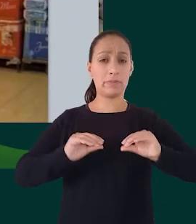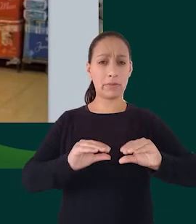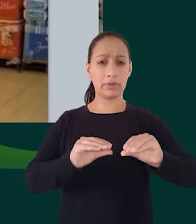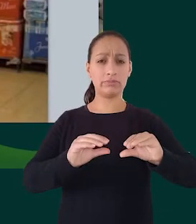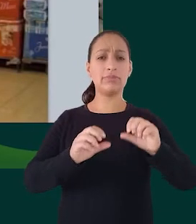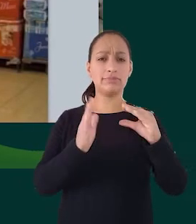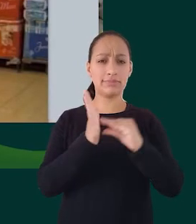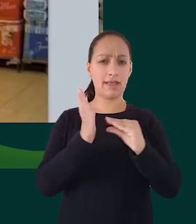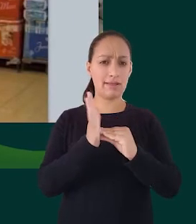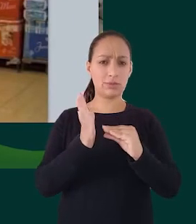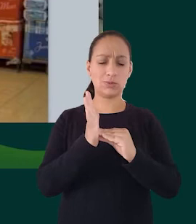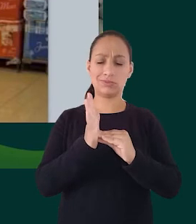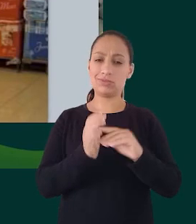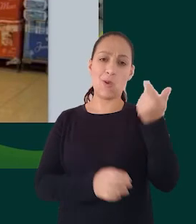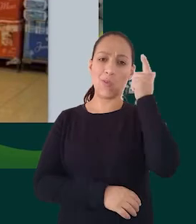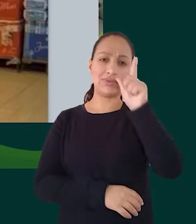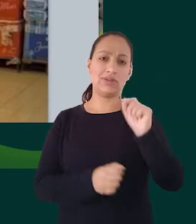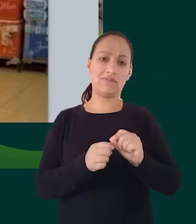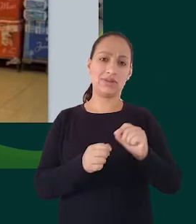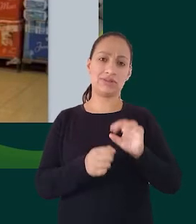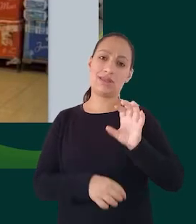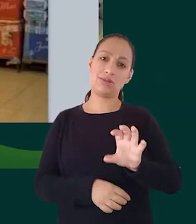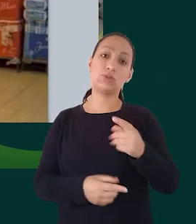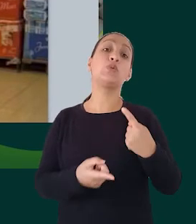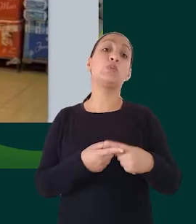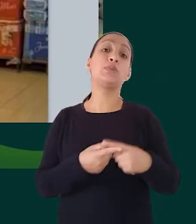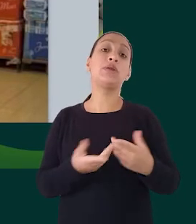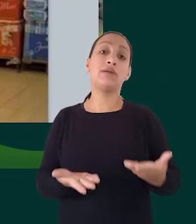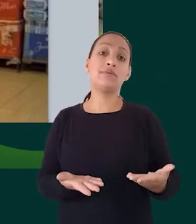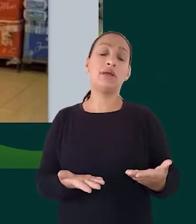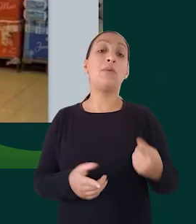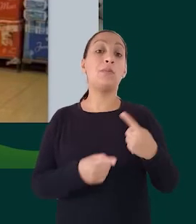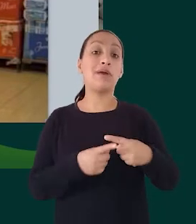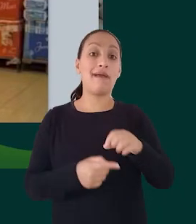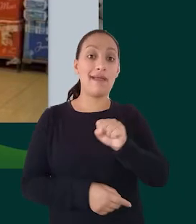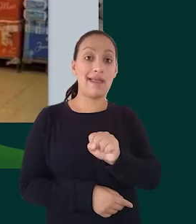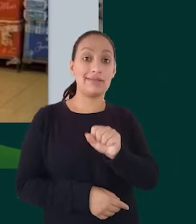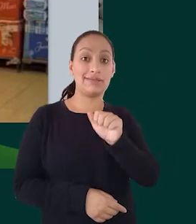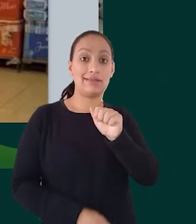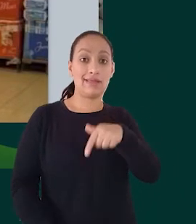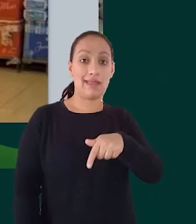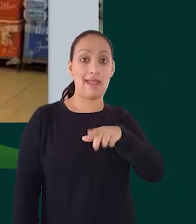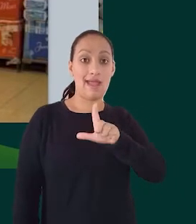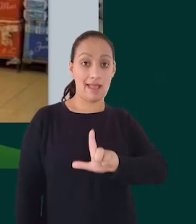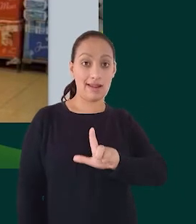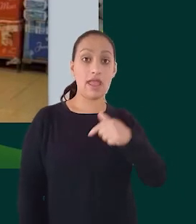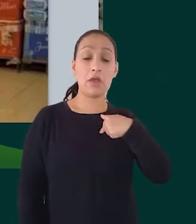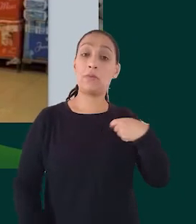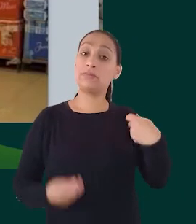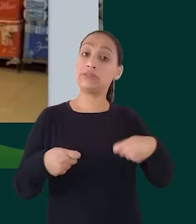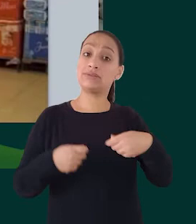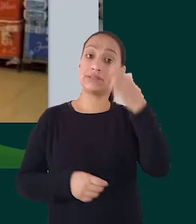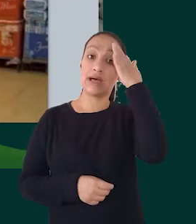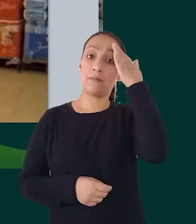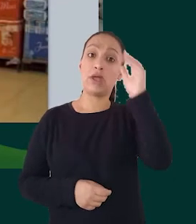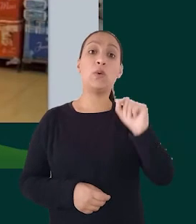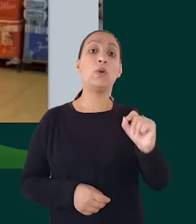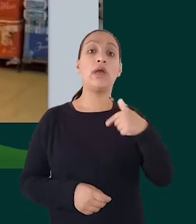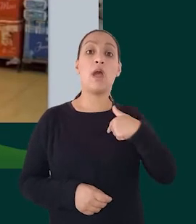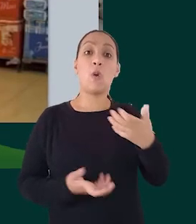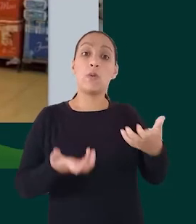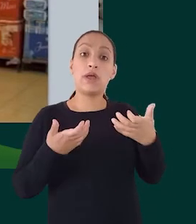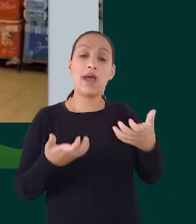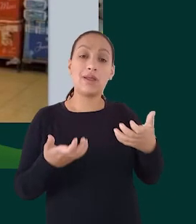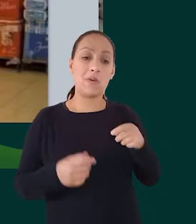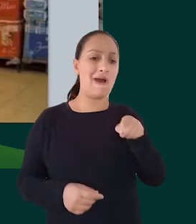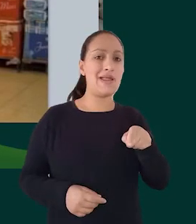Porque em SQL eu preciso saber o que eu quero. E aqui eu não sei o que eu quero. O que, que eu fiz? Eu peguei